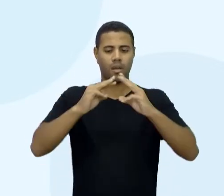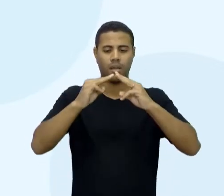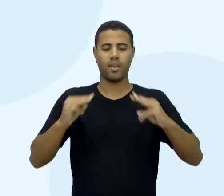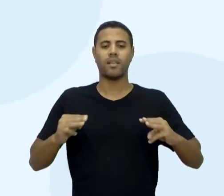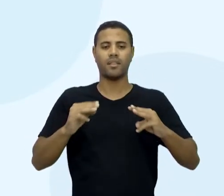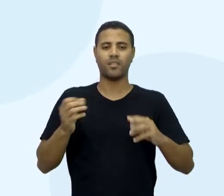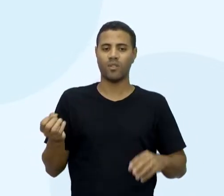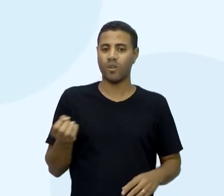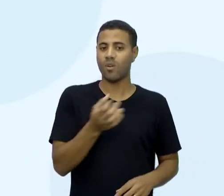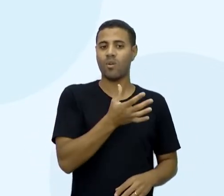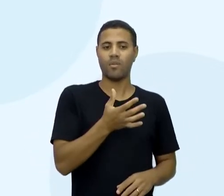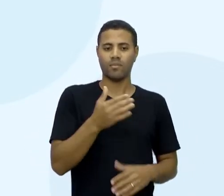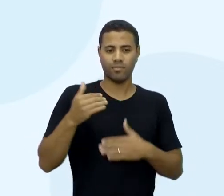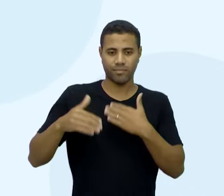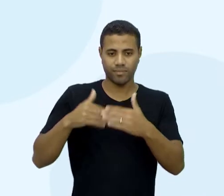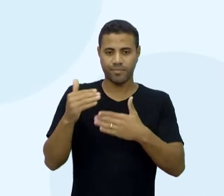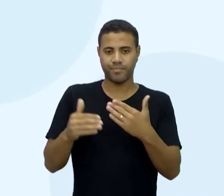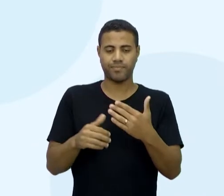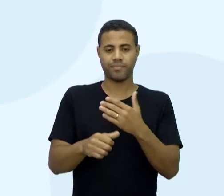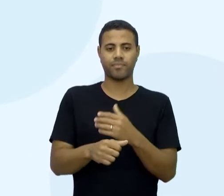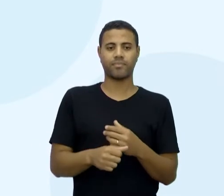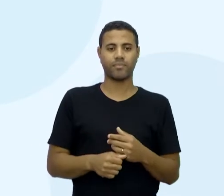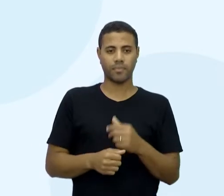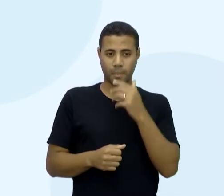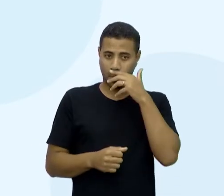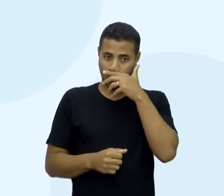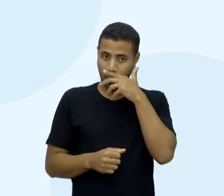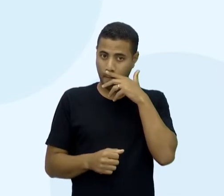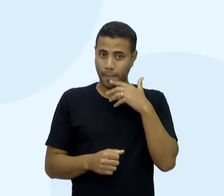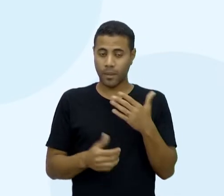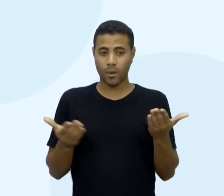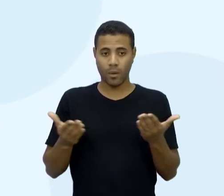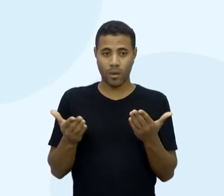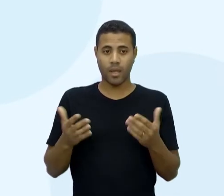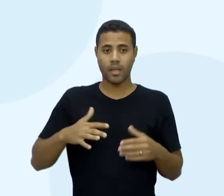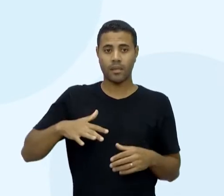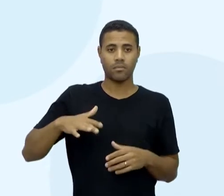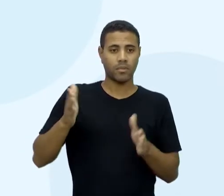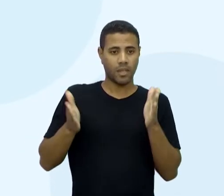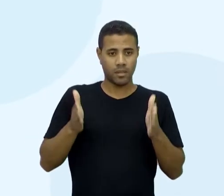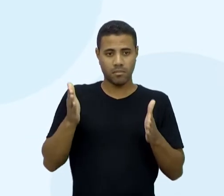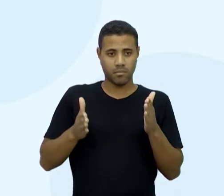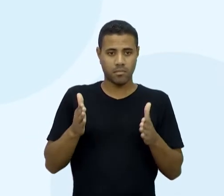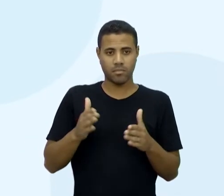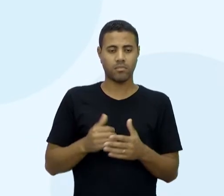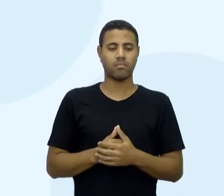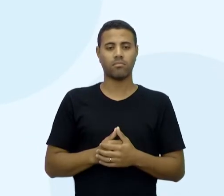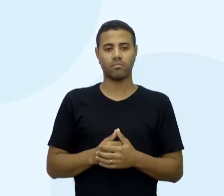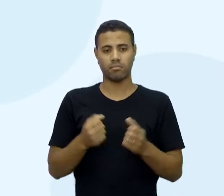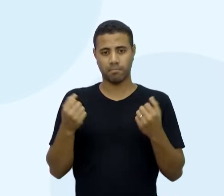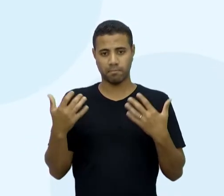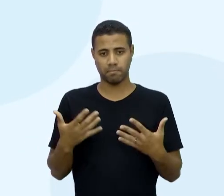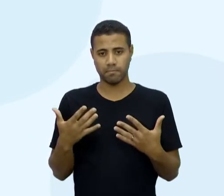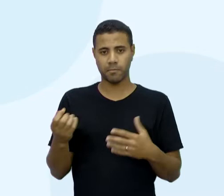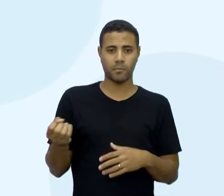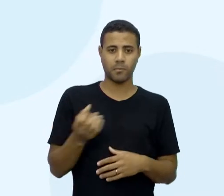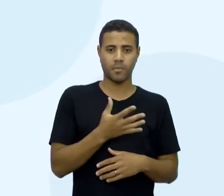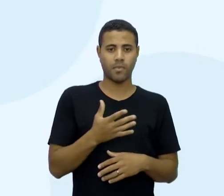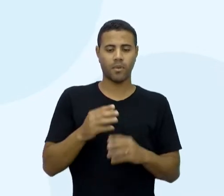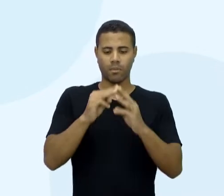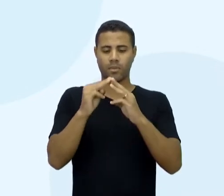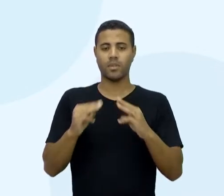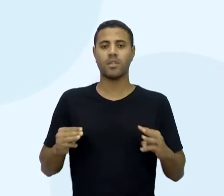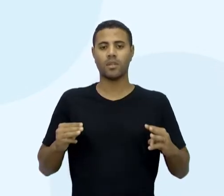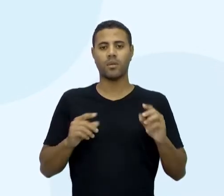arquitetura diferente. Isso aqui é no período contemporâneo, tá? Então, no período contemporâneo, os museus têm o seu